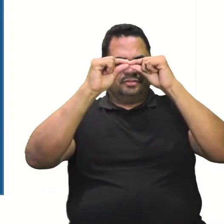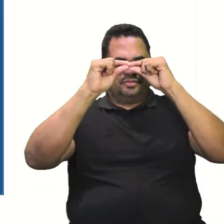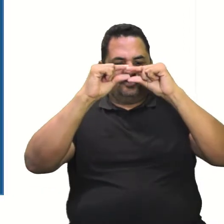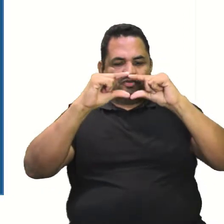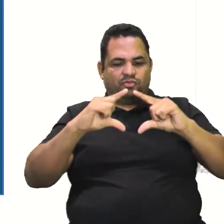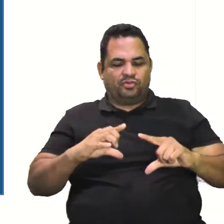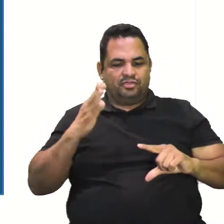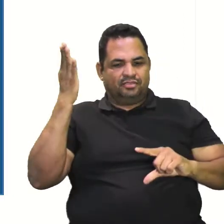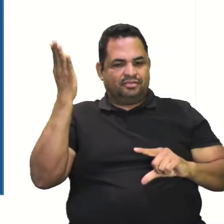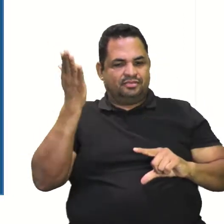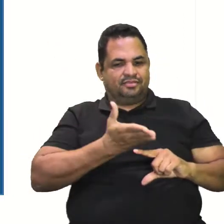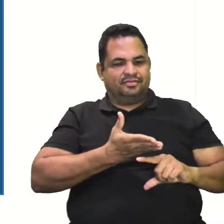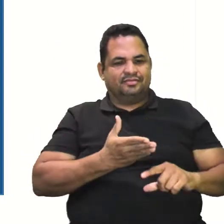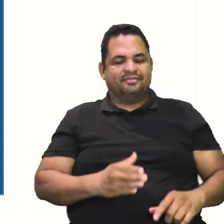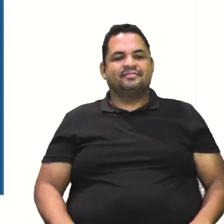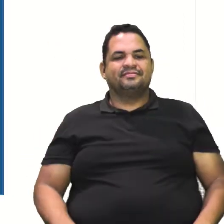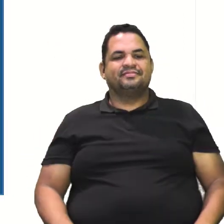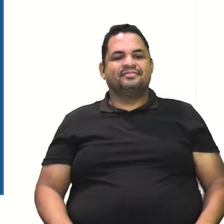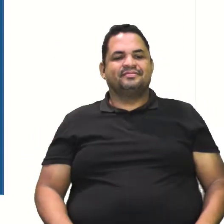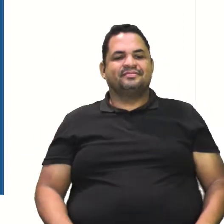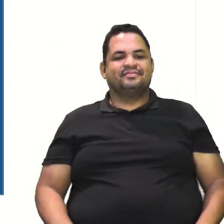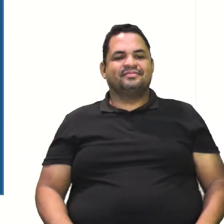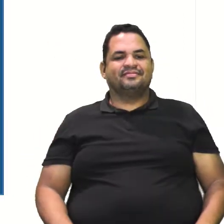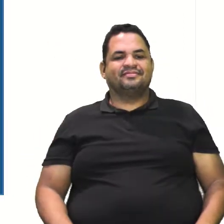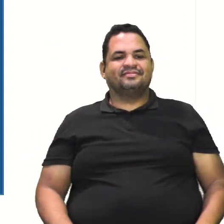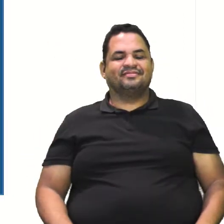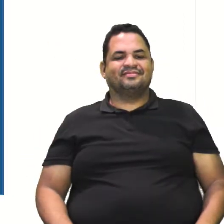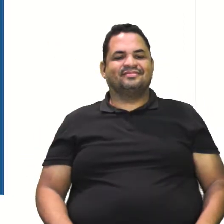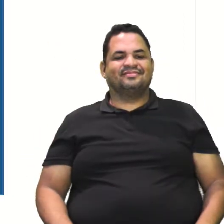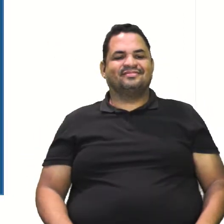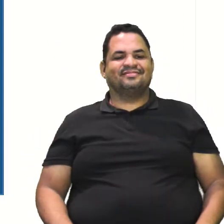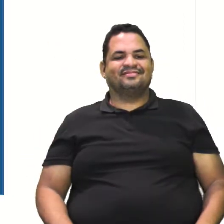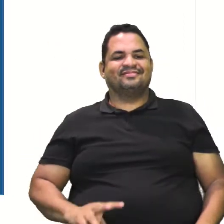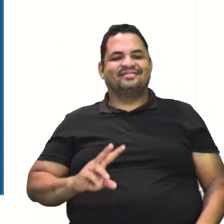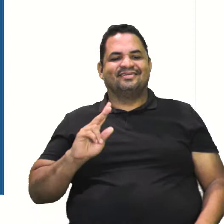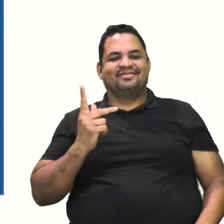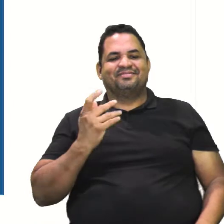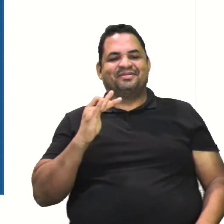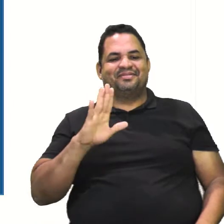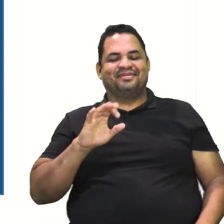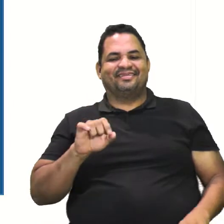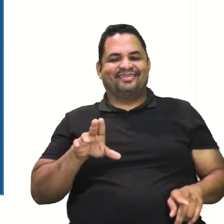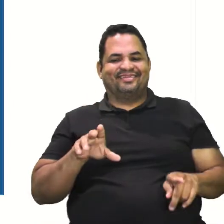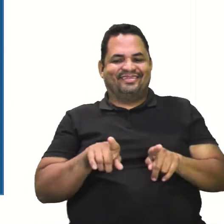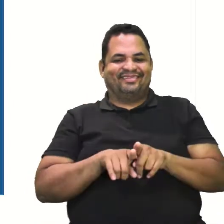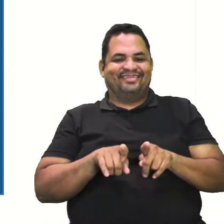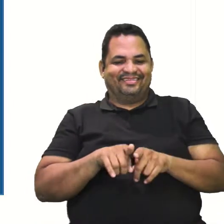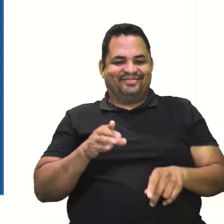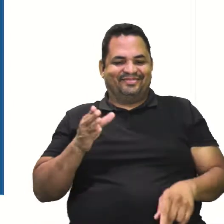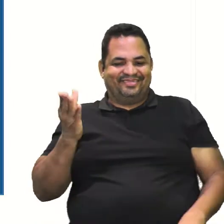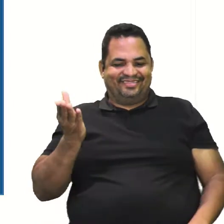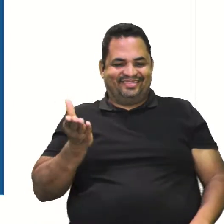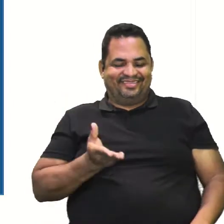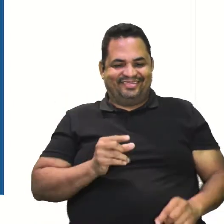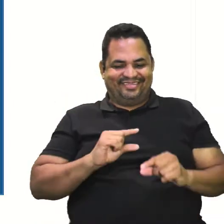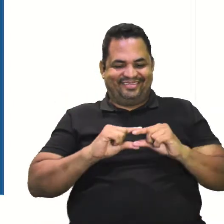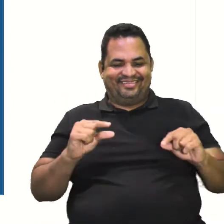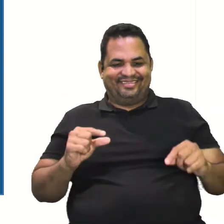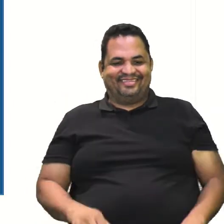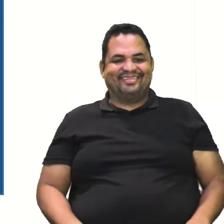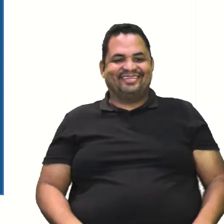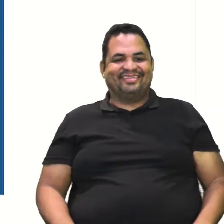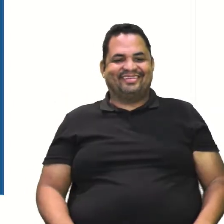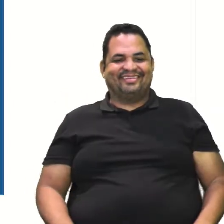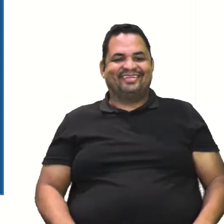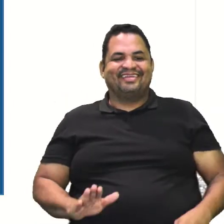E a hipérbole? Também é um corte. Pronto, você ajudou